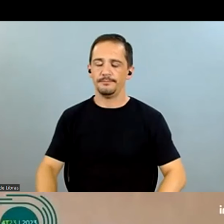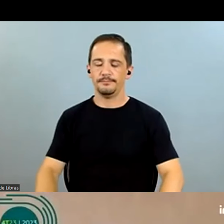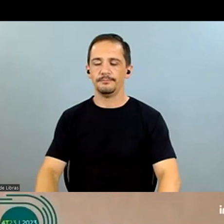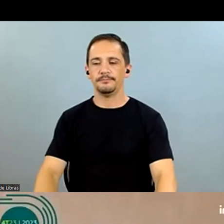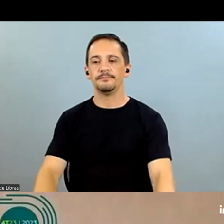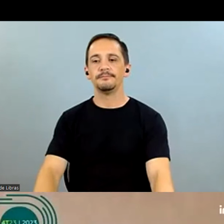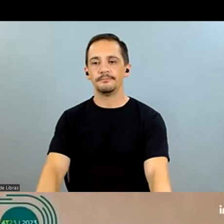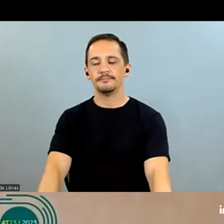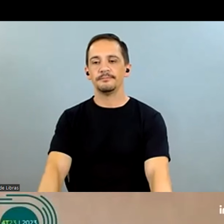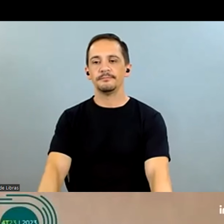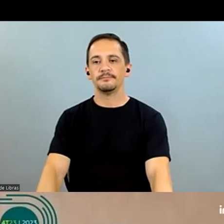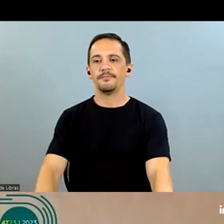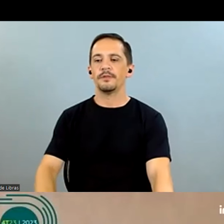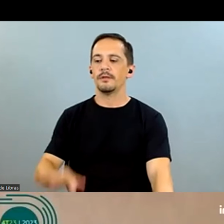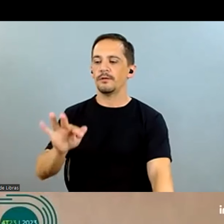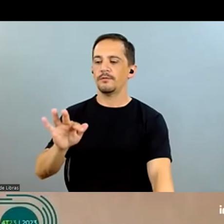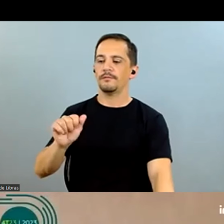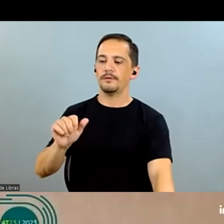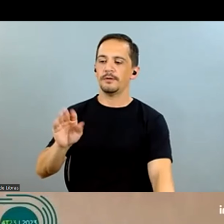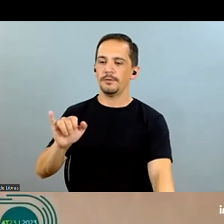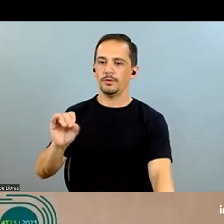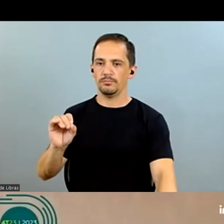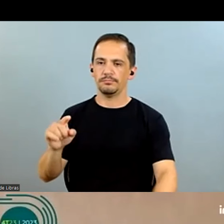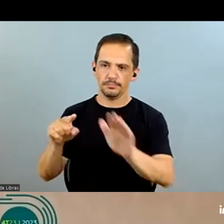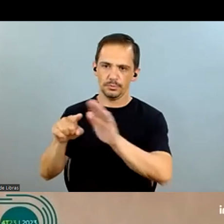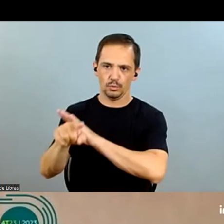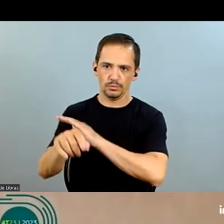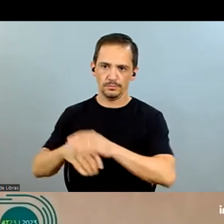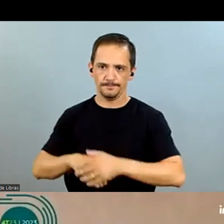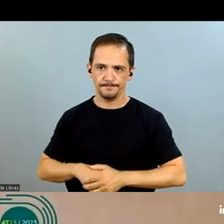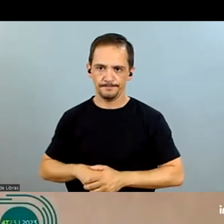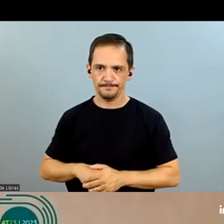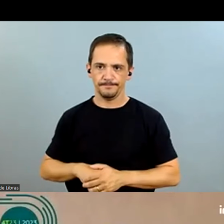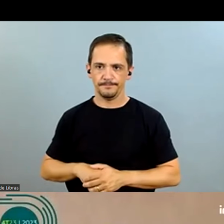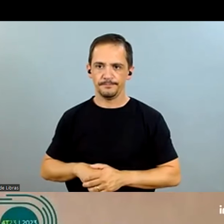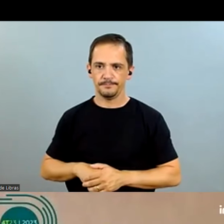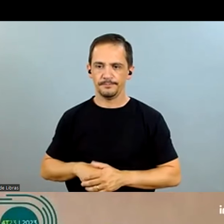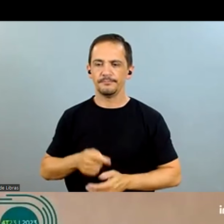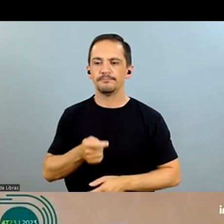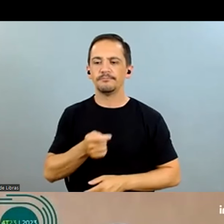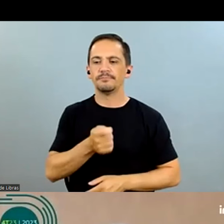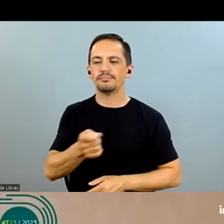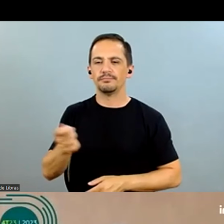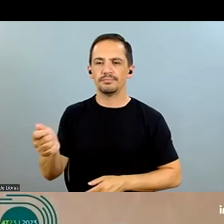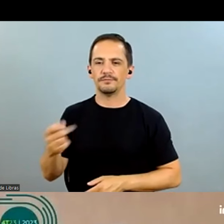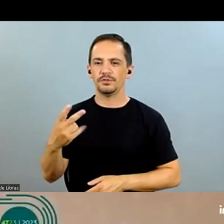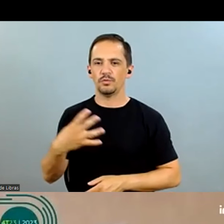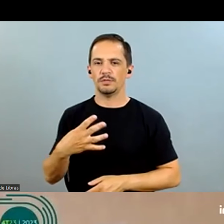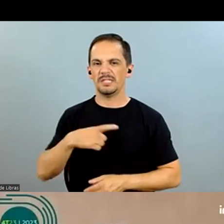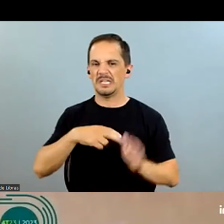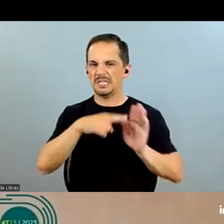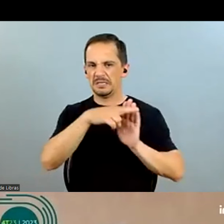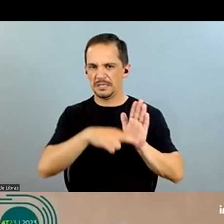outro aqui o Fábio Pestana Bezerra tá perguntando em relação a dividendos em 2024 Existe alguma política estabelecida em relação ao